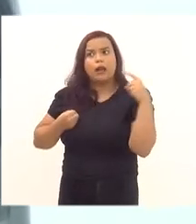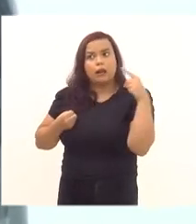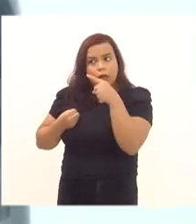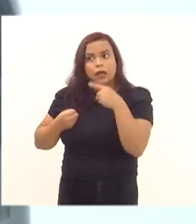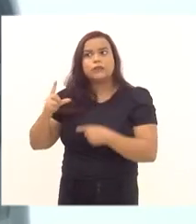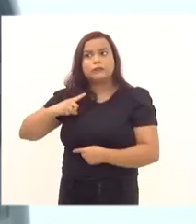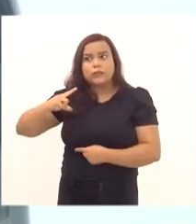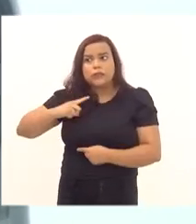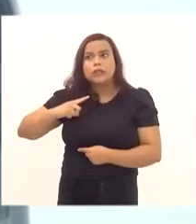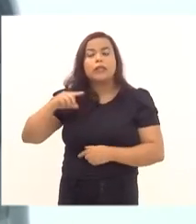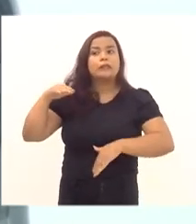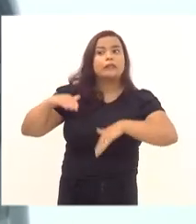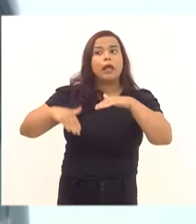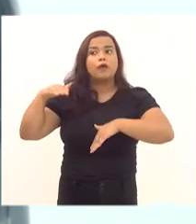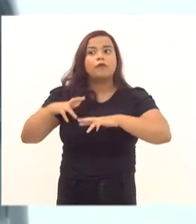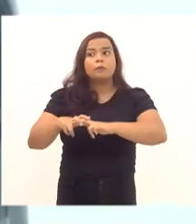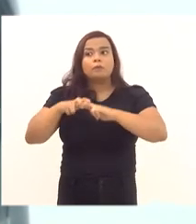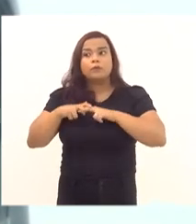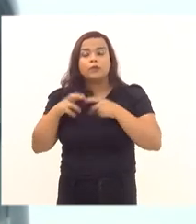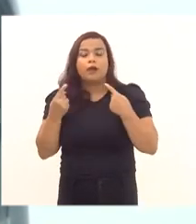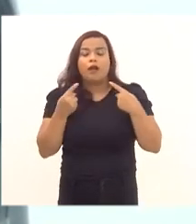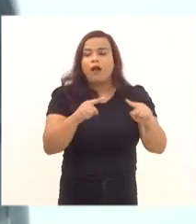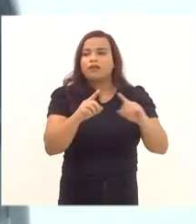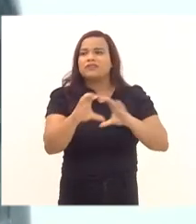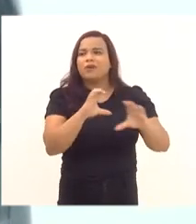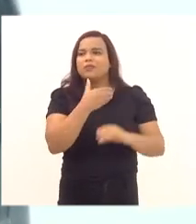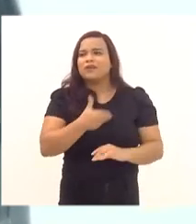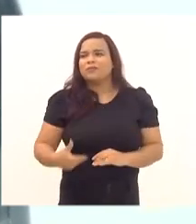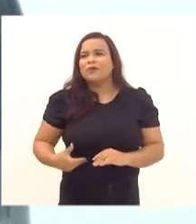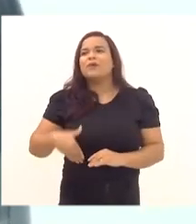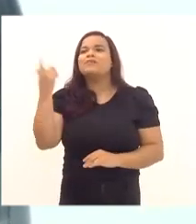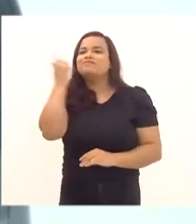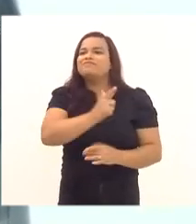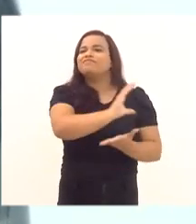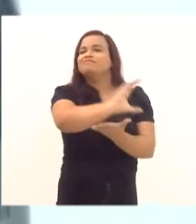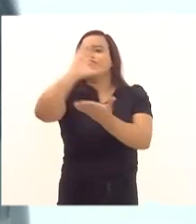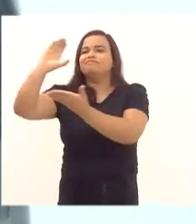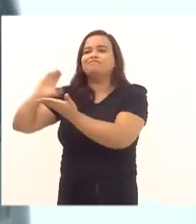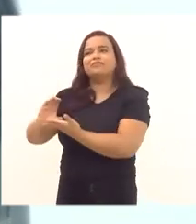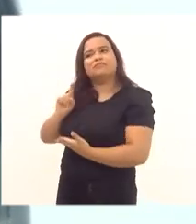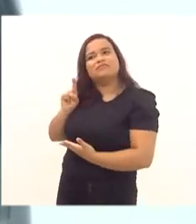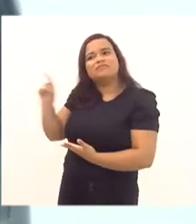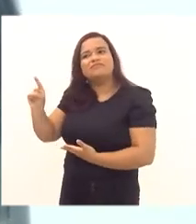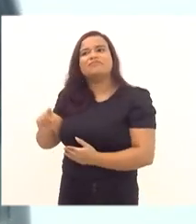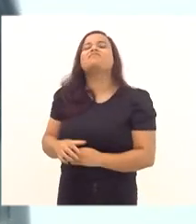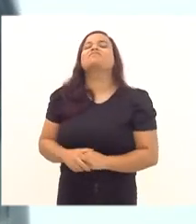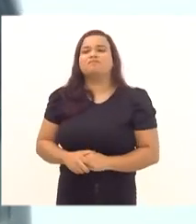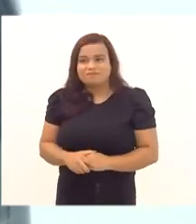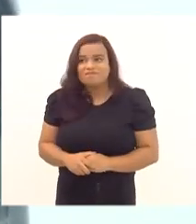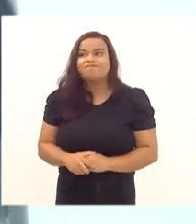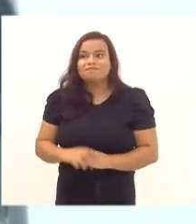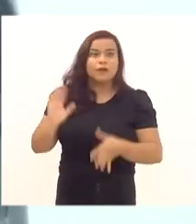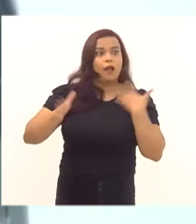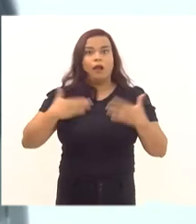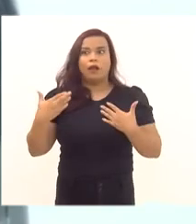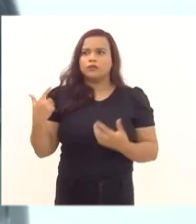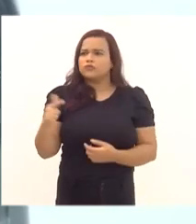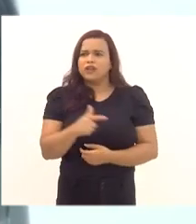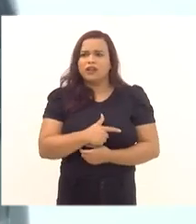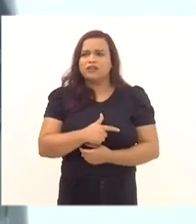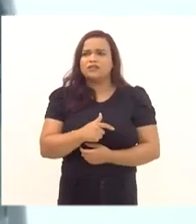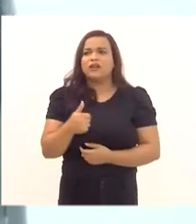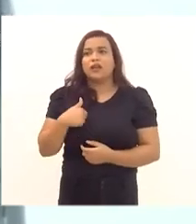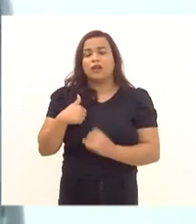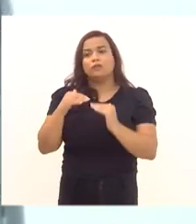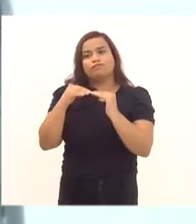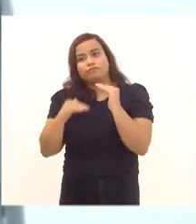seja isso seja sucateados e já acabar com a comunicação pública e Ah e não é surpresa quero fazer uma leve